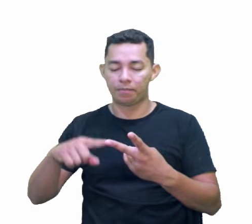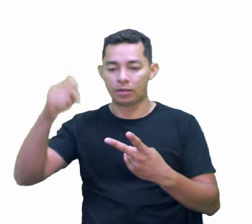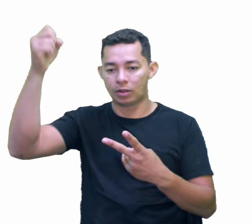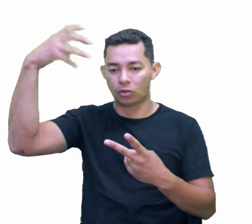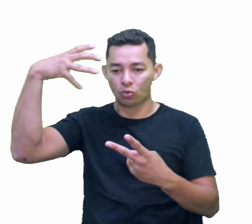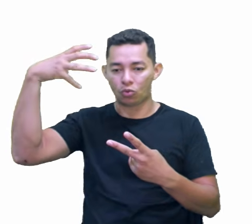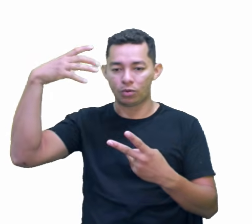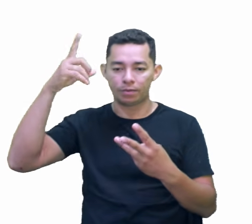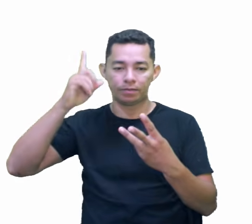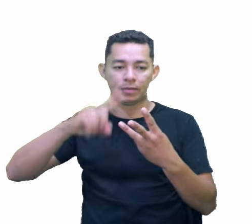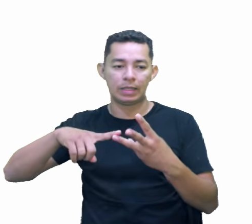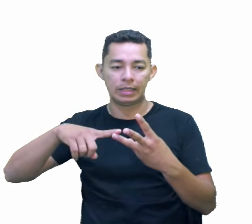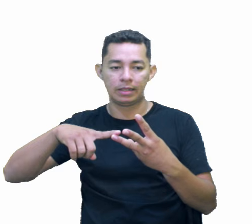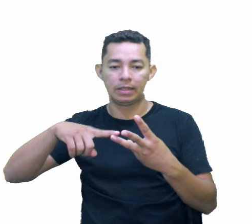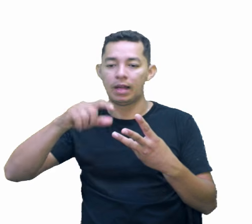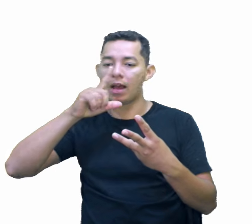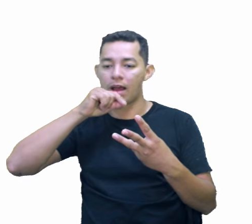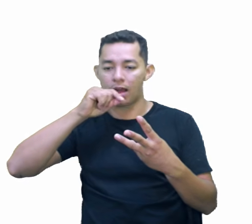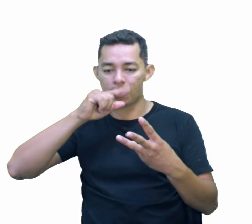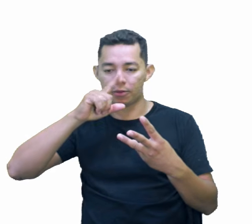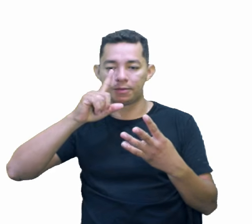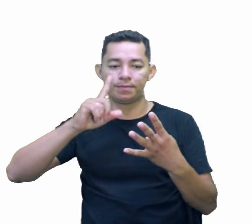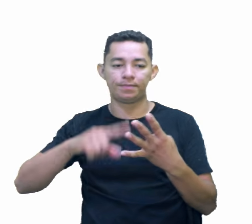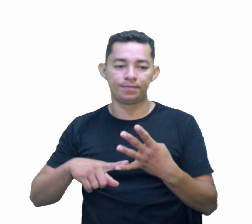luz, água,